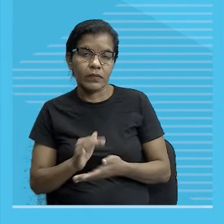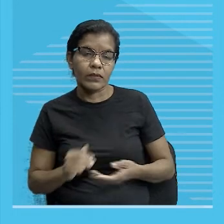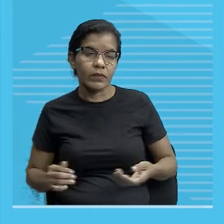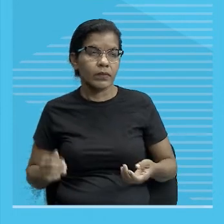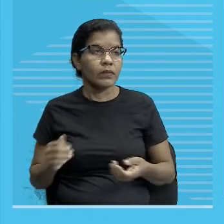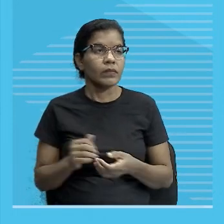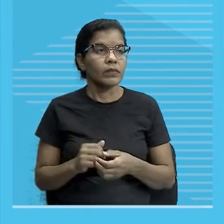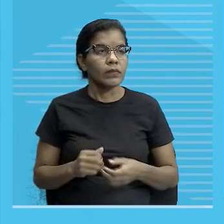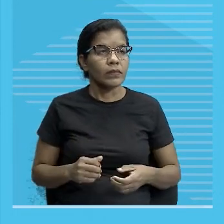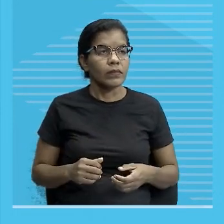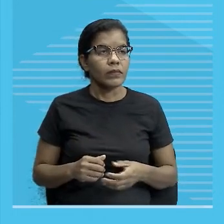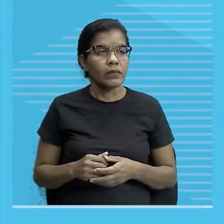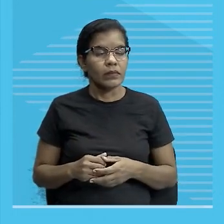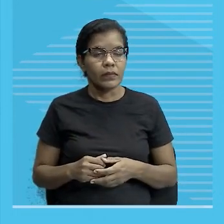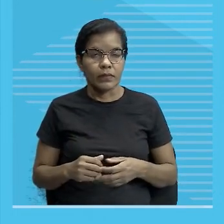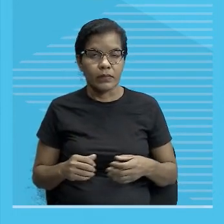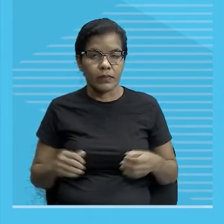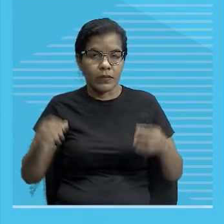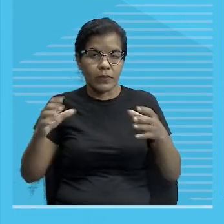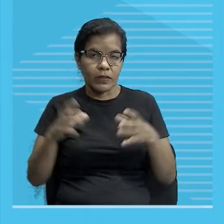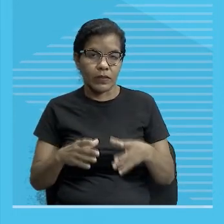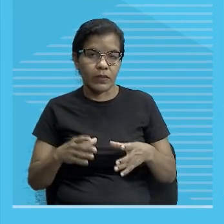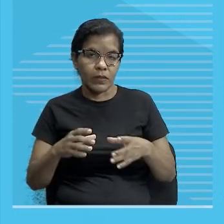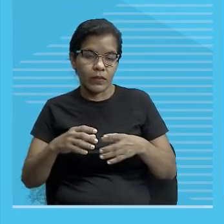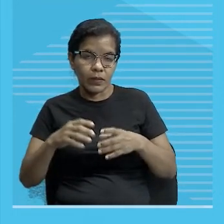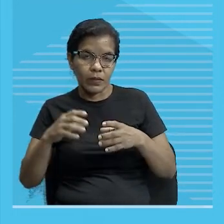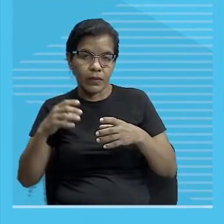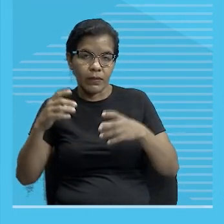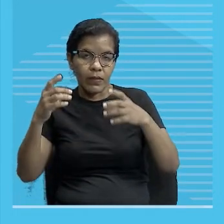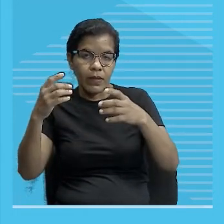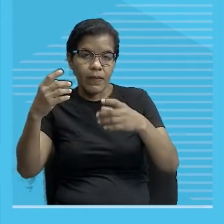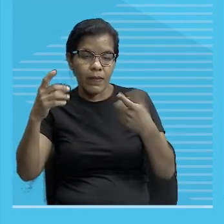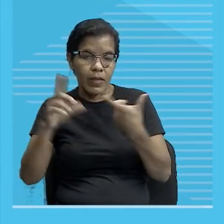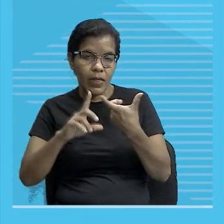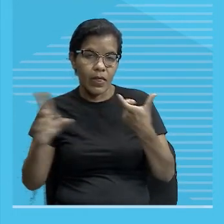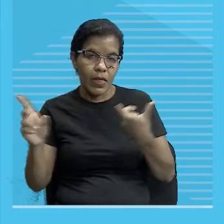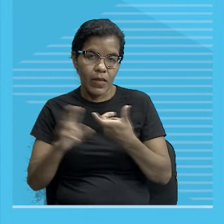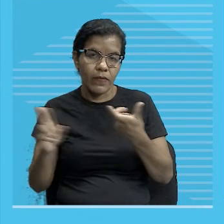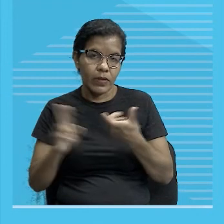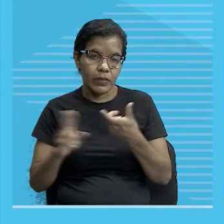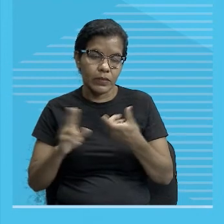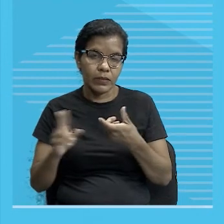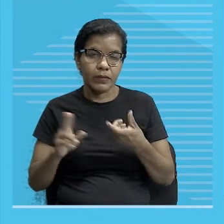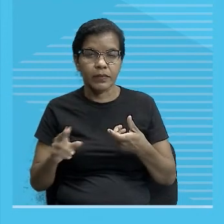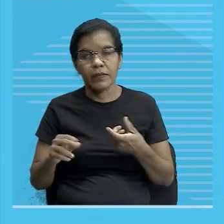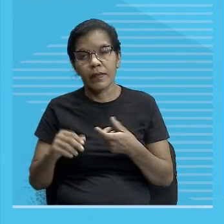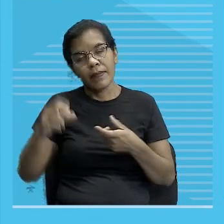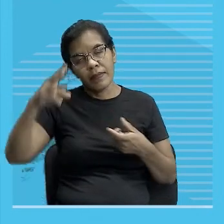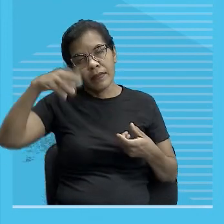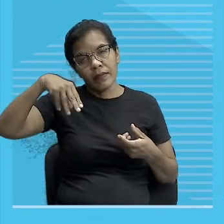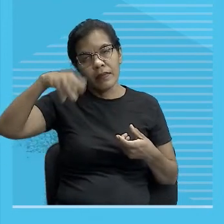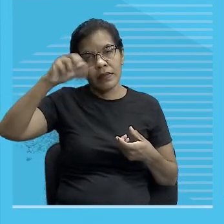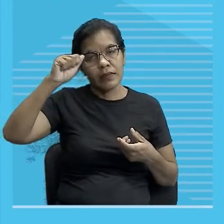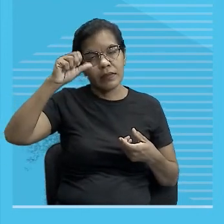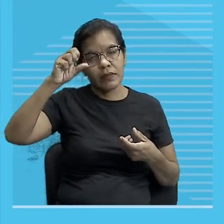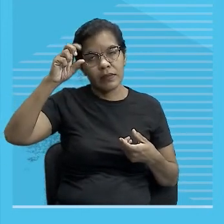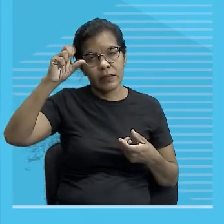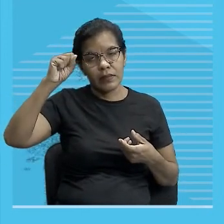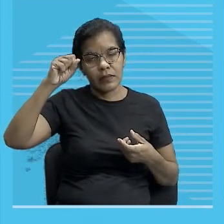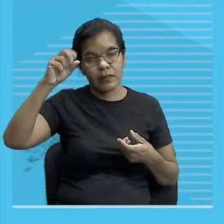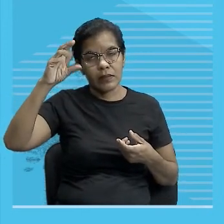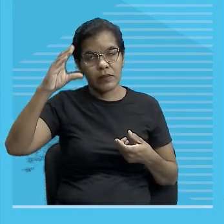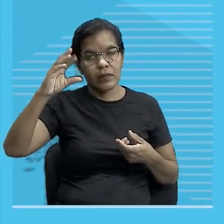na base, você vai notar que vai dar ao. Então, são situações que você pode tranquilamente aplicar aquela